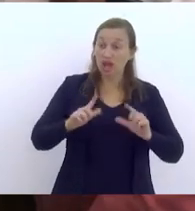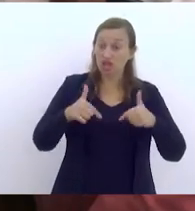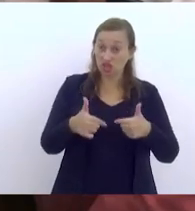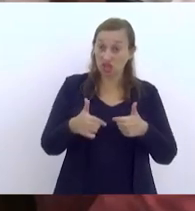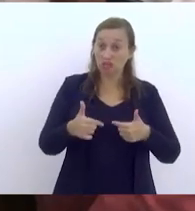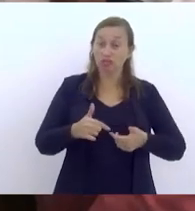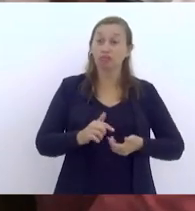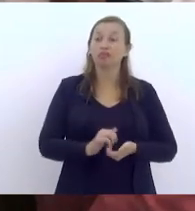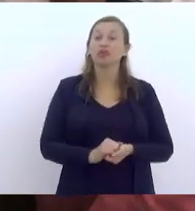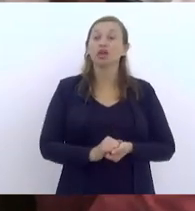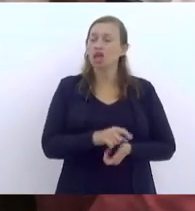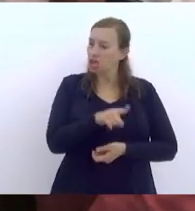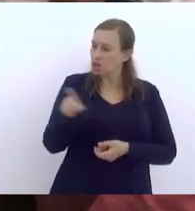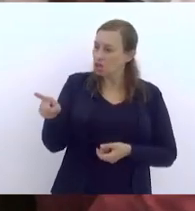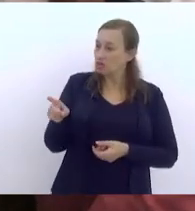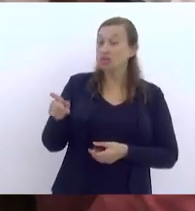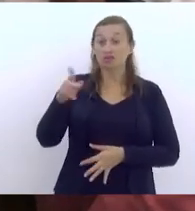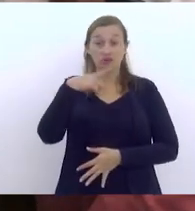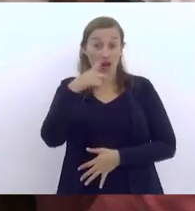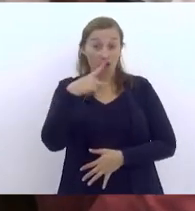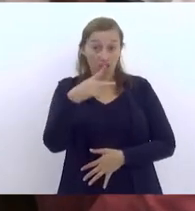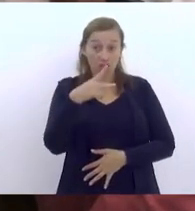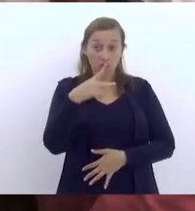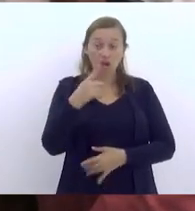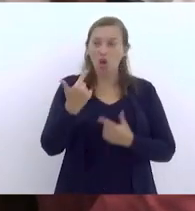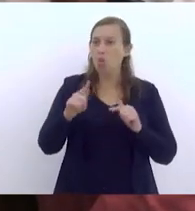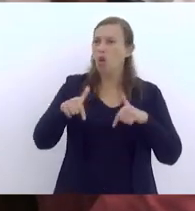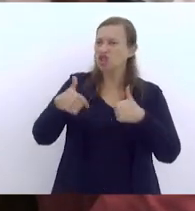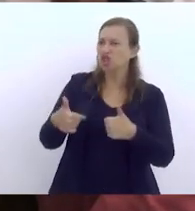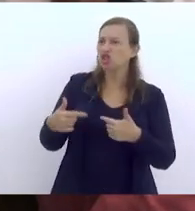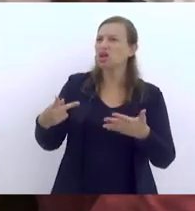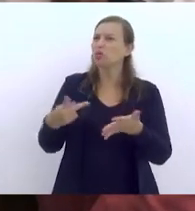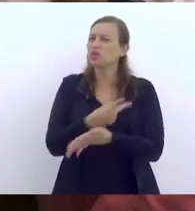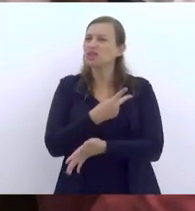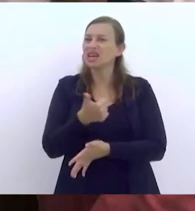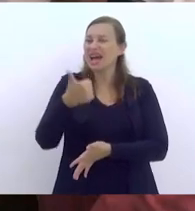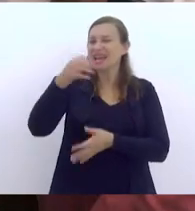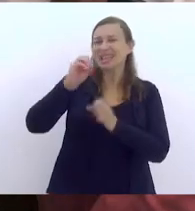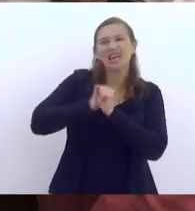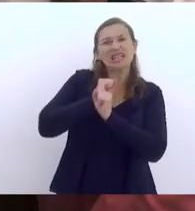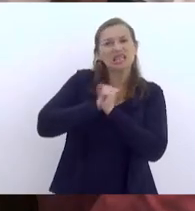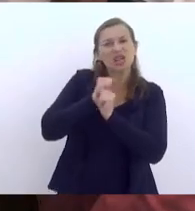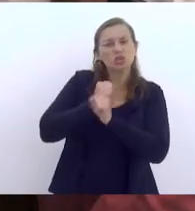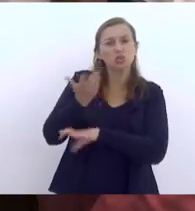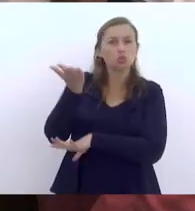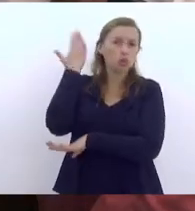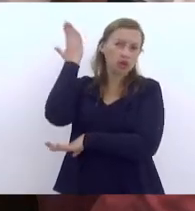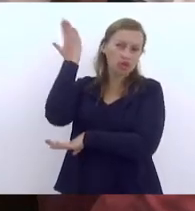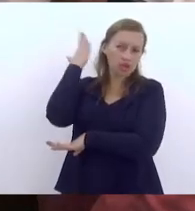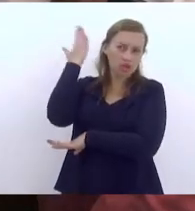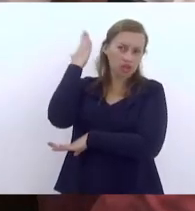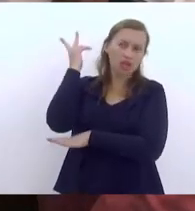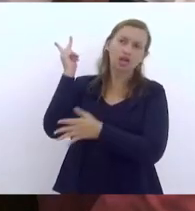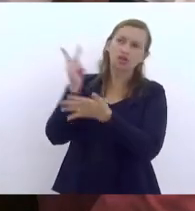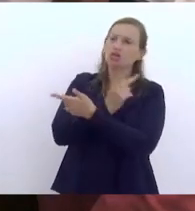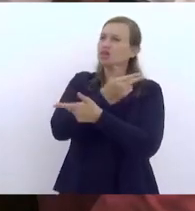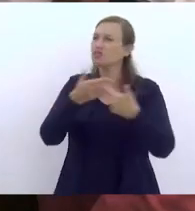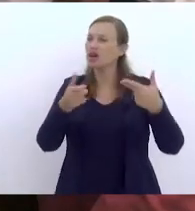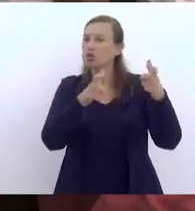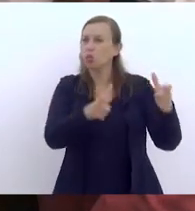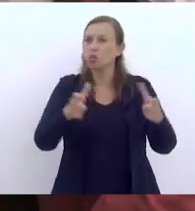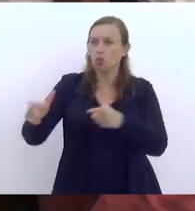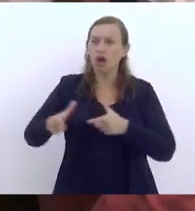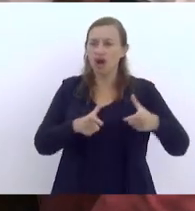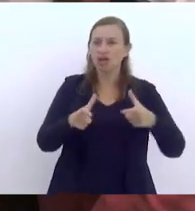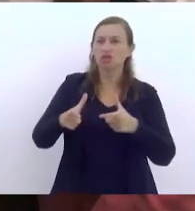providências. Isso que está sendo dito é um ato que aconteceu há 10 anos atrás, que aconteceu em vários lugares do